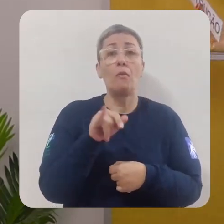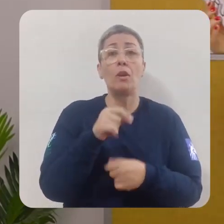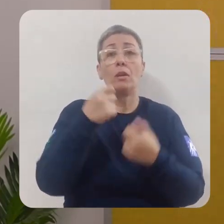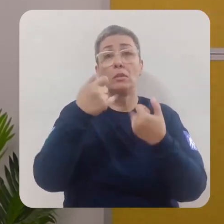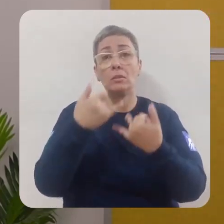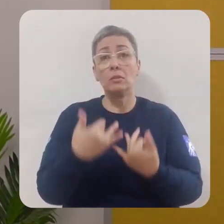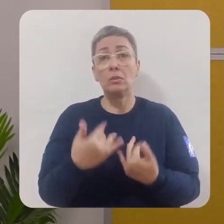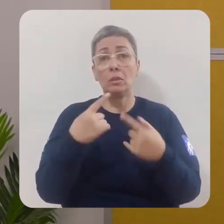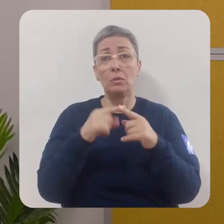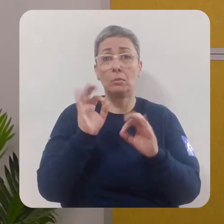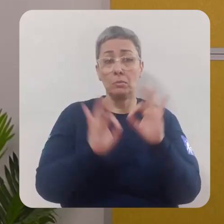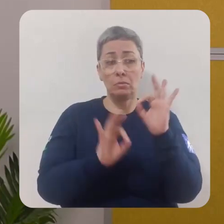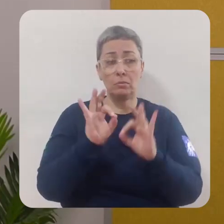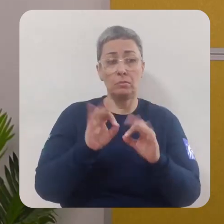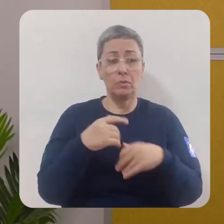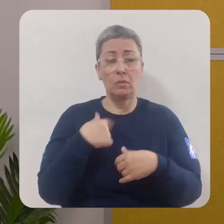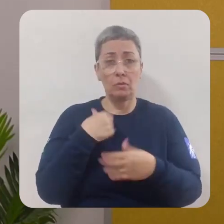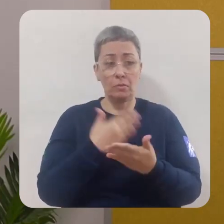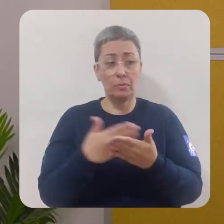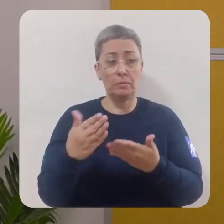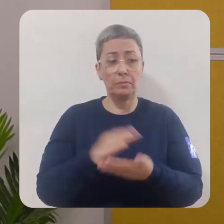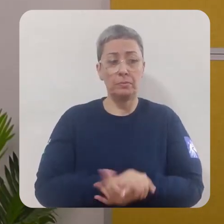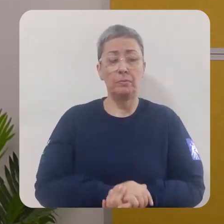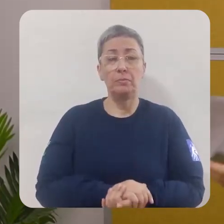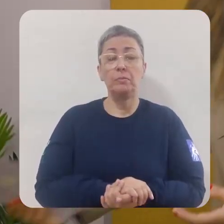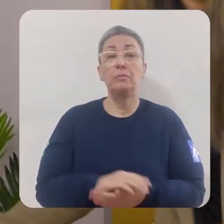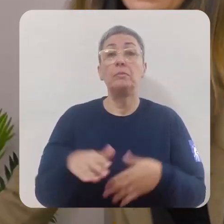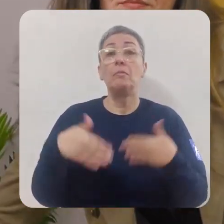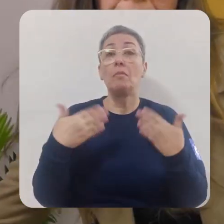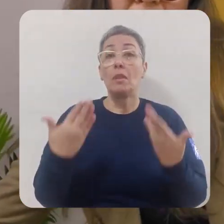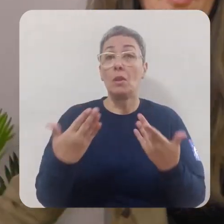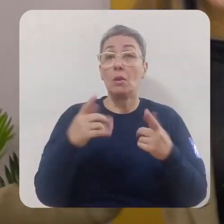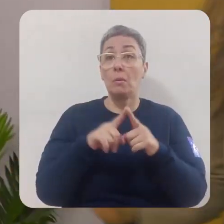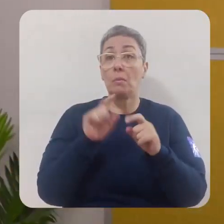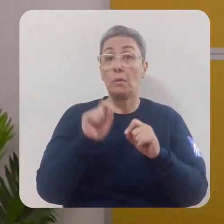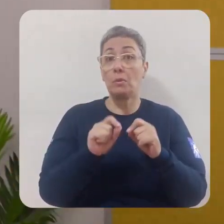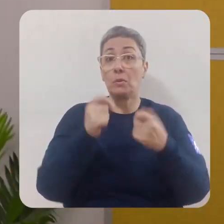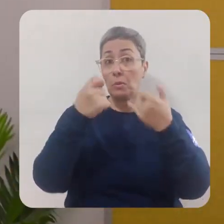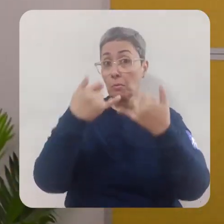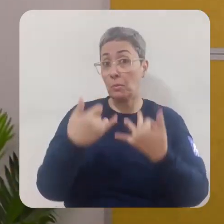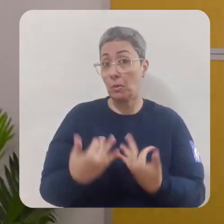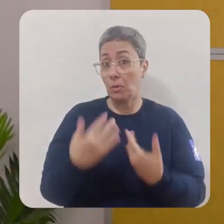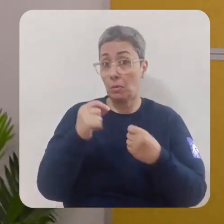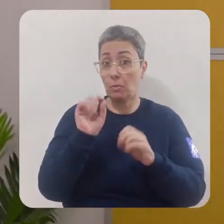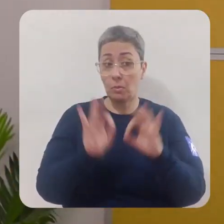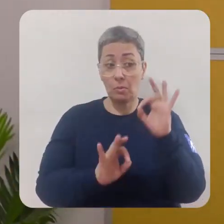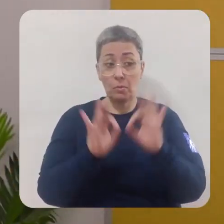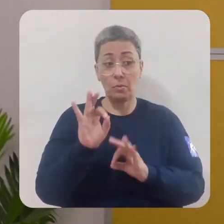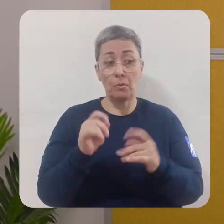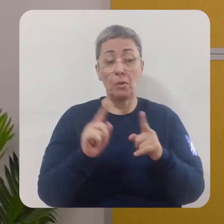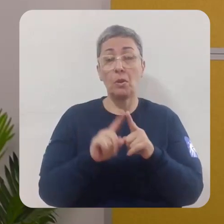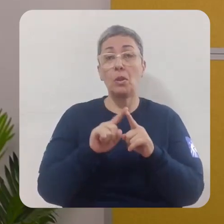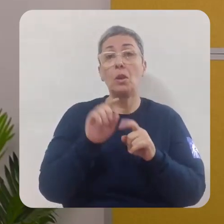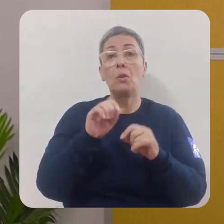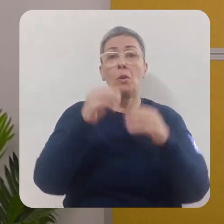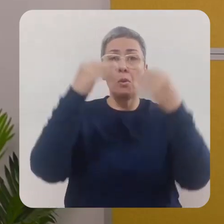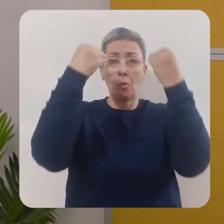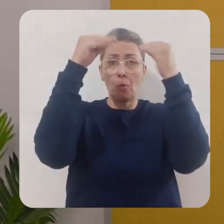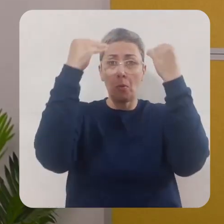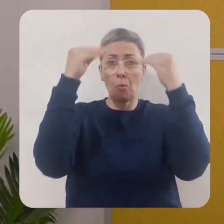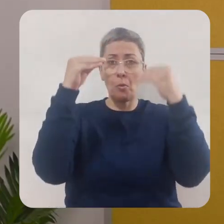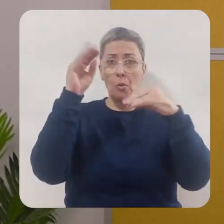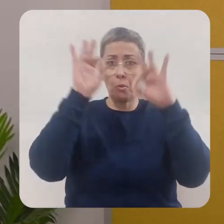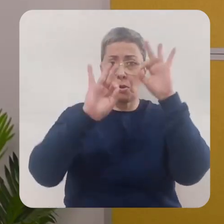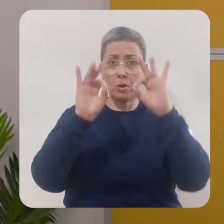hoje falar desta construção. Vamos lá? Bom, para falar desta construção, eu